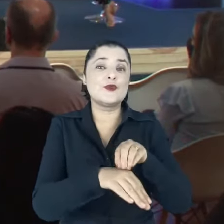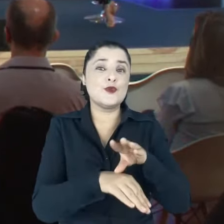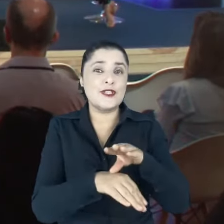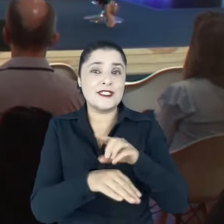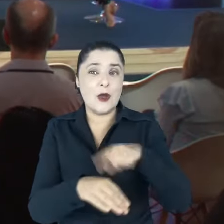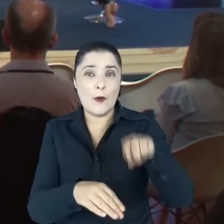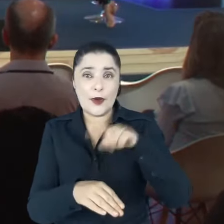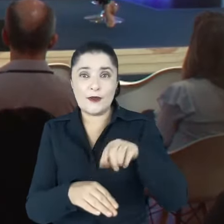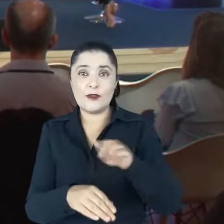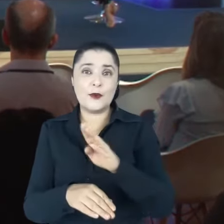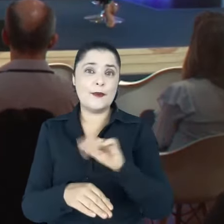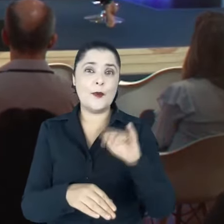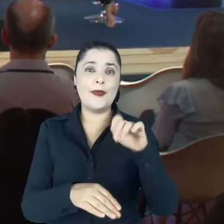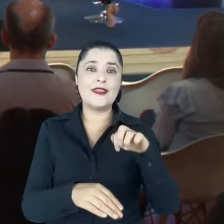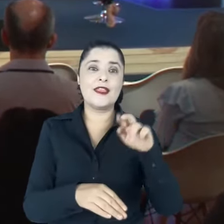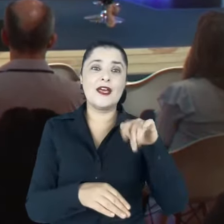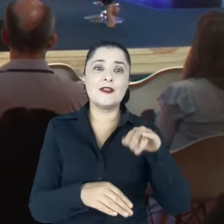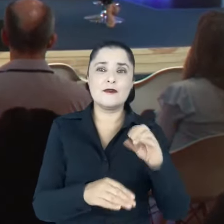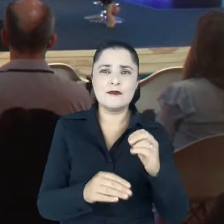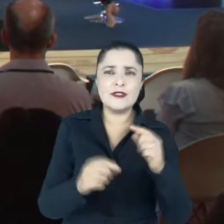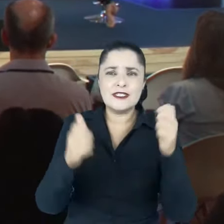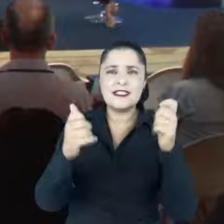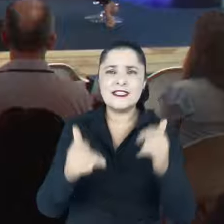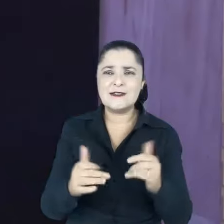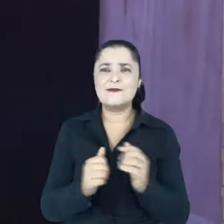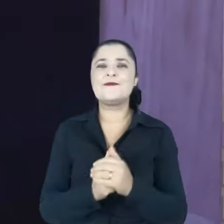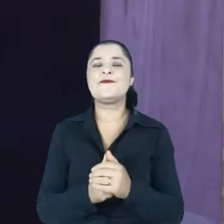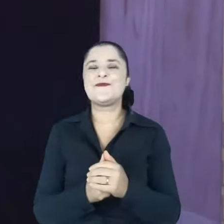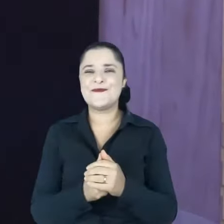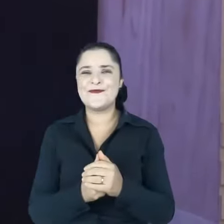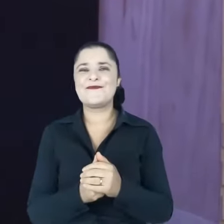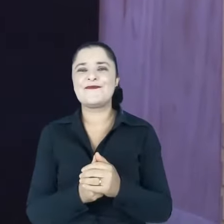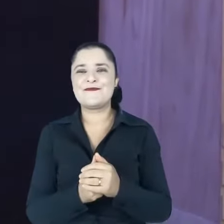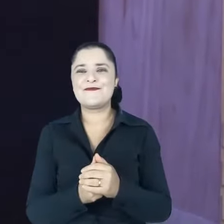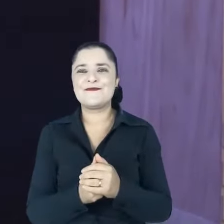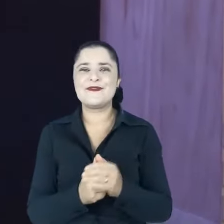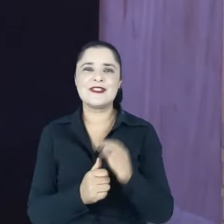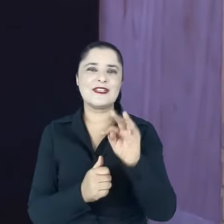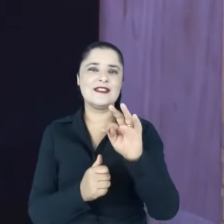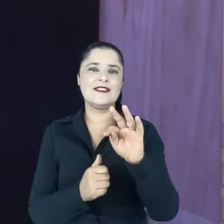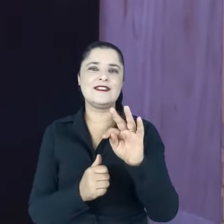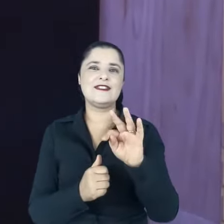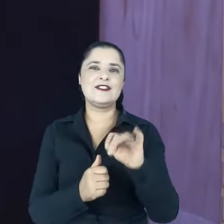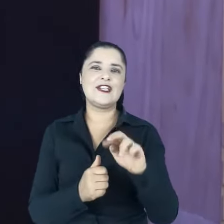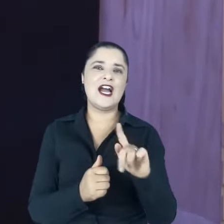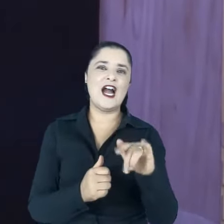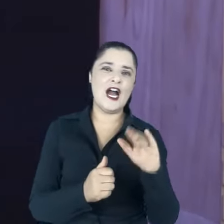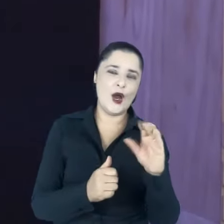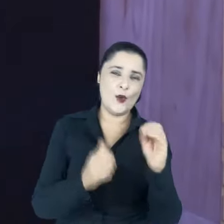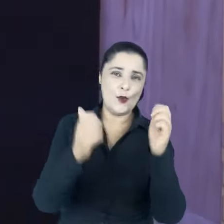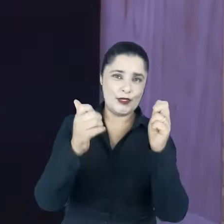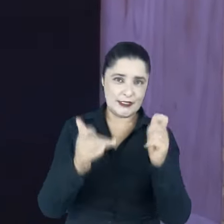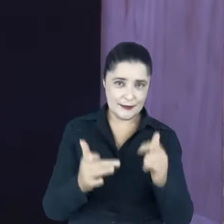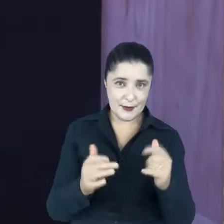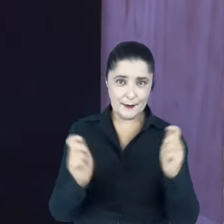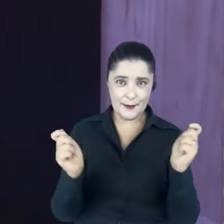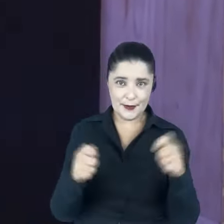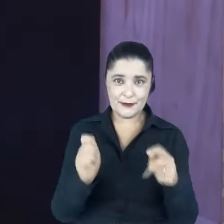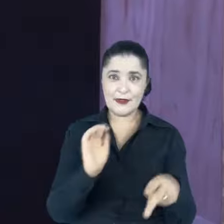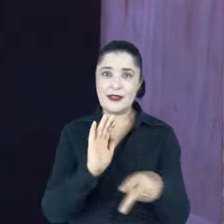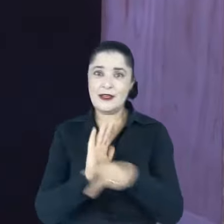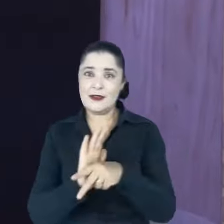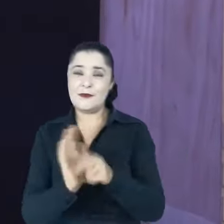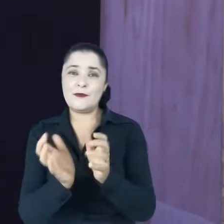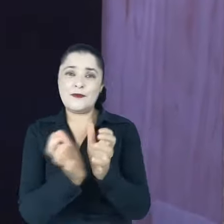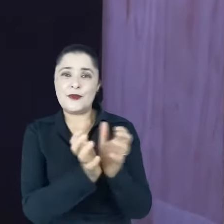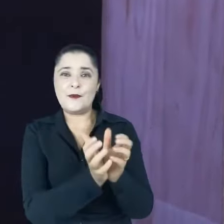Alguém passou alguma coisa? Teve sim. Foi o Thiago Mello que falou que poderia se chamar Green Gas.